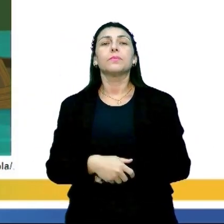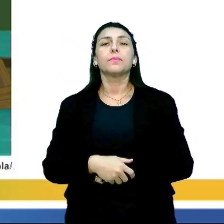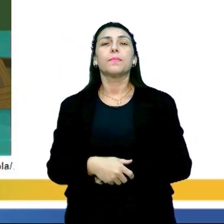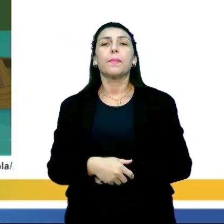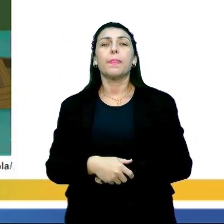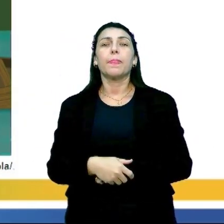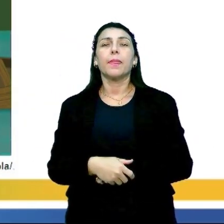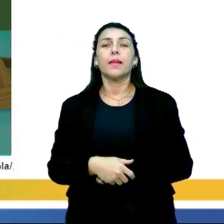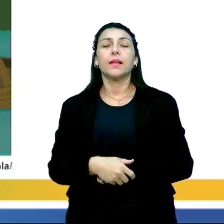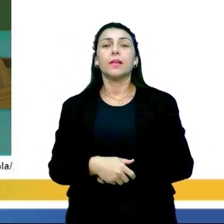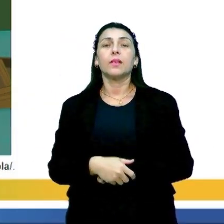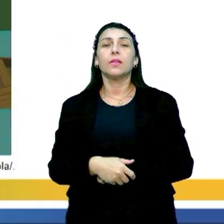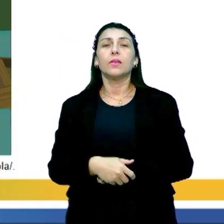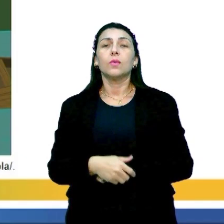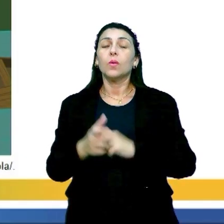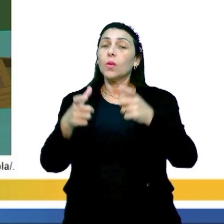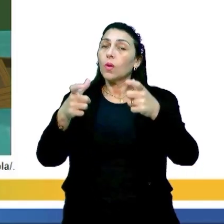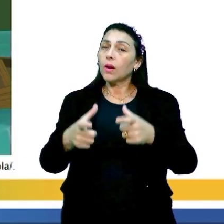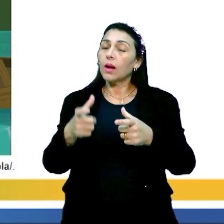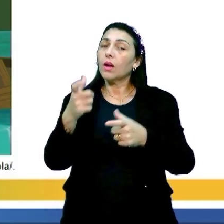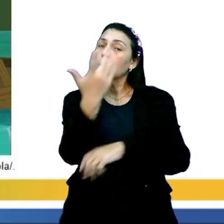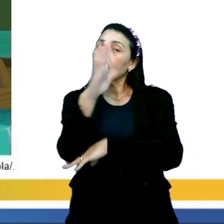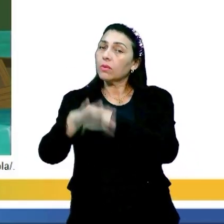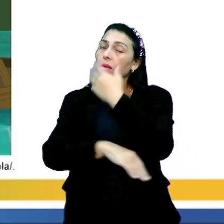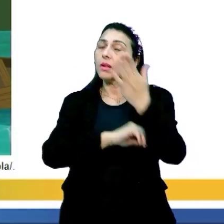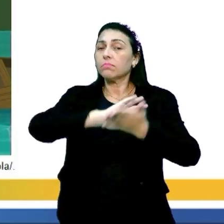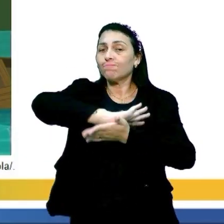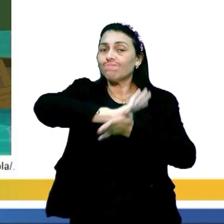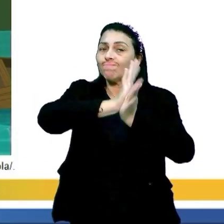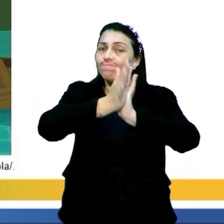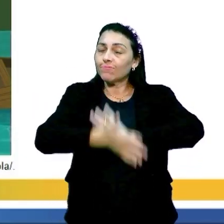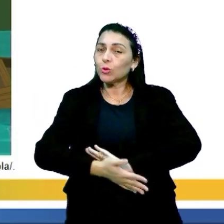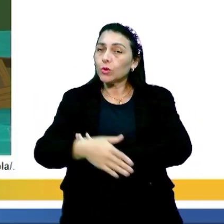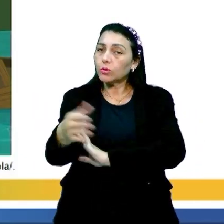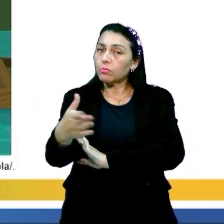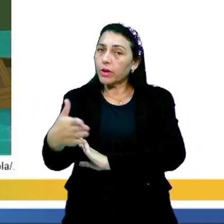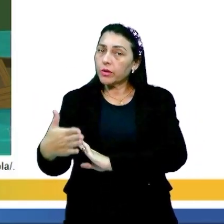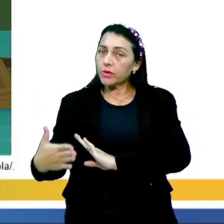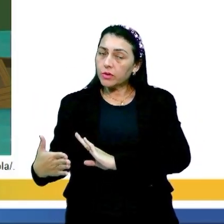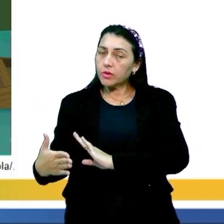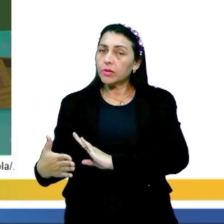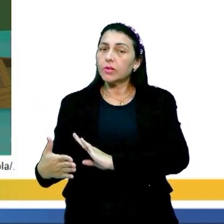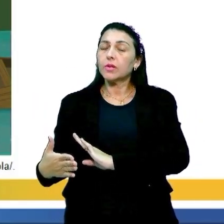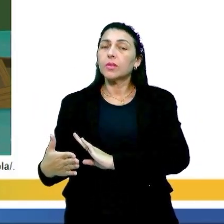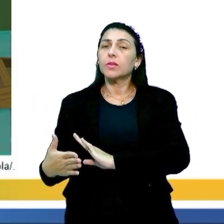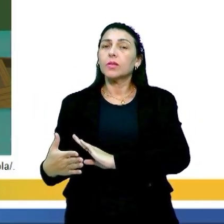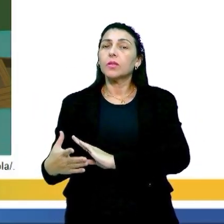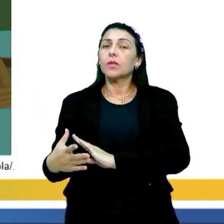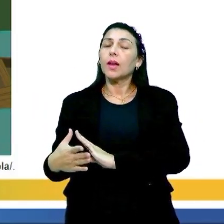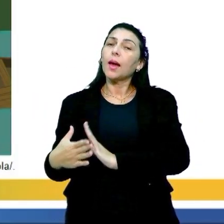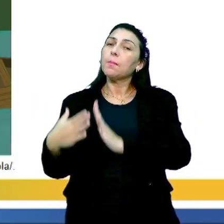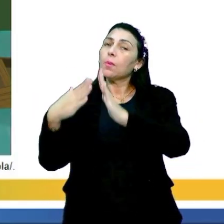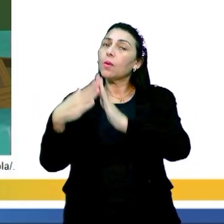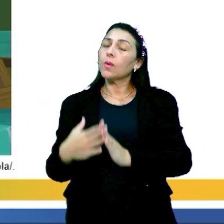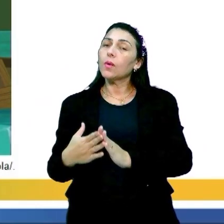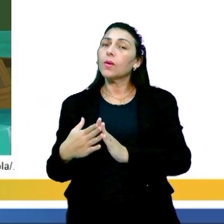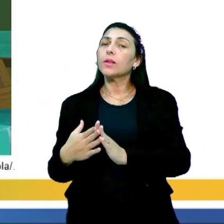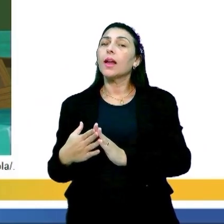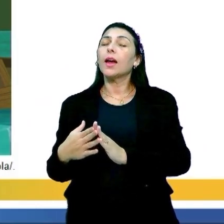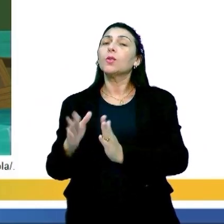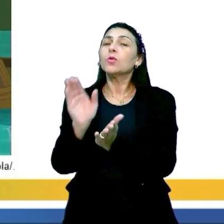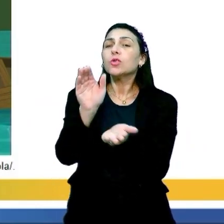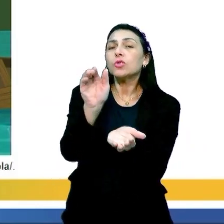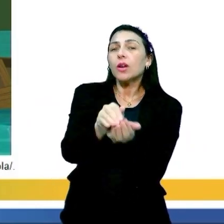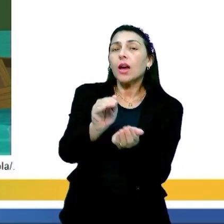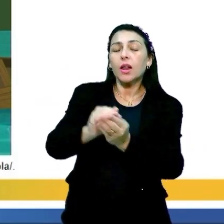o habitat natural está sendo destruído. O habitat dos peixes, o habitat dos répteis, anfíbios, enfim,